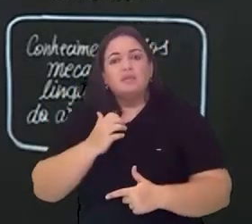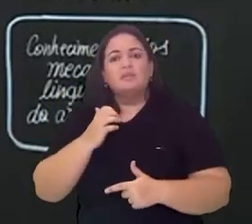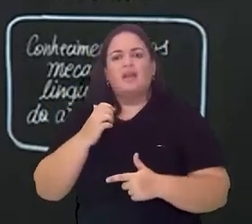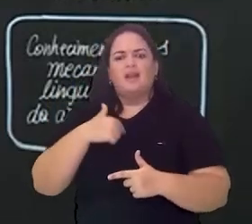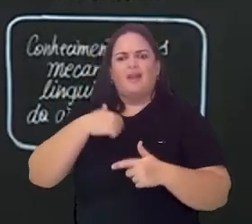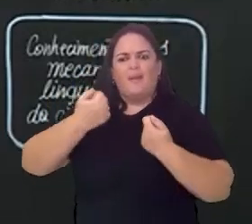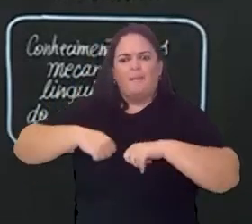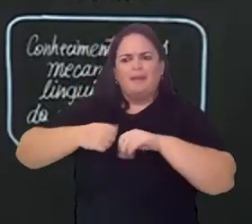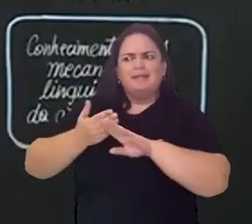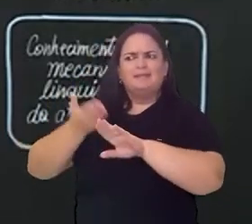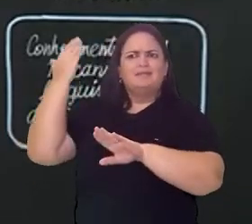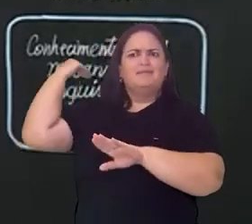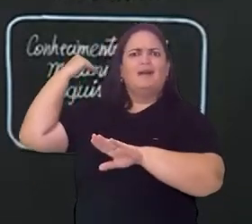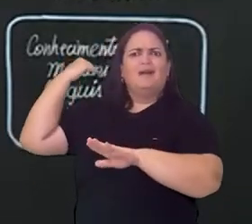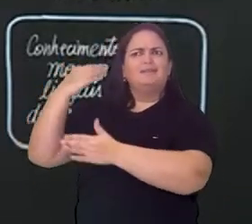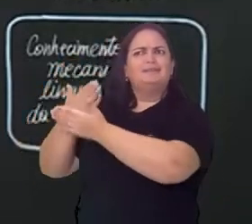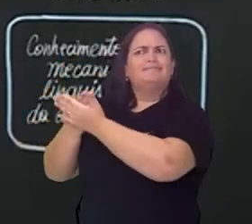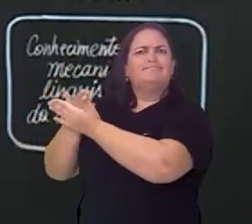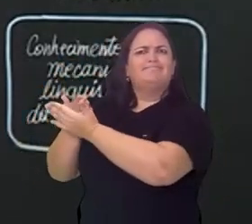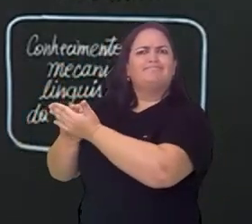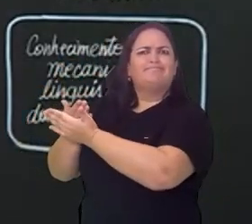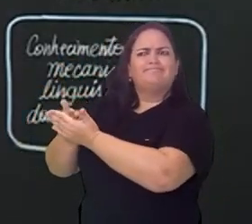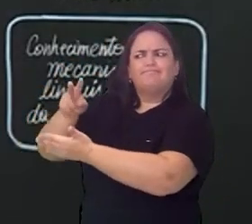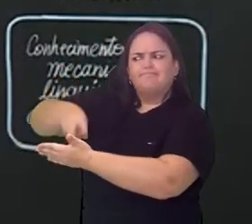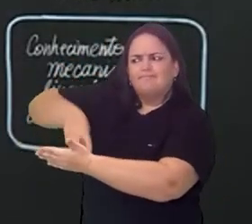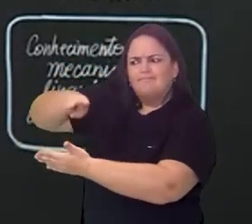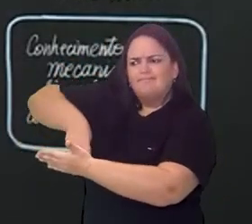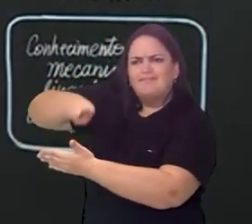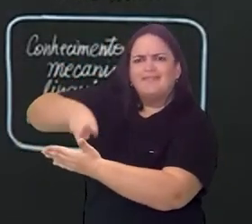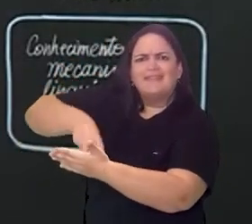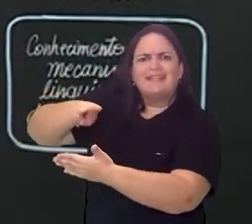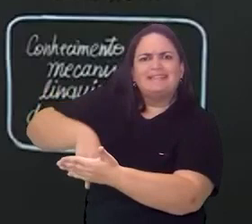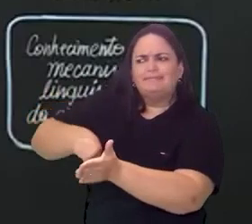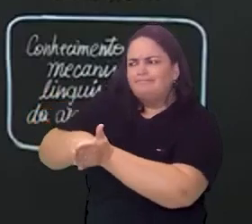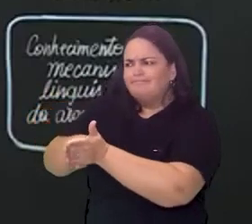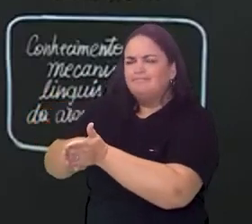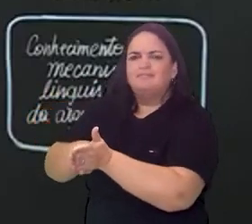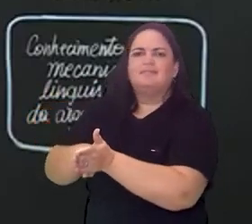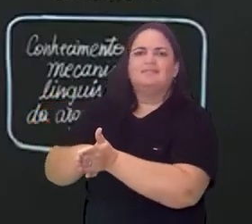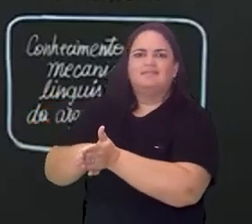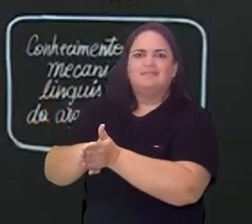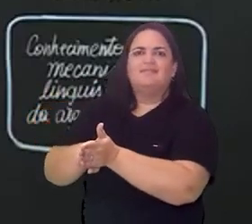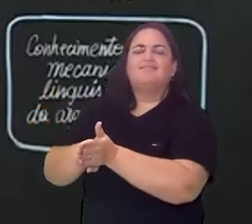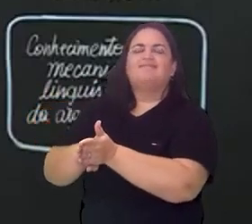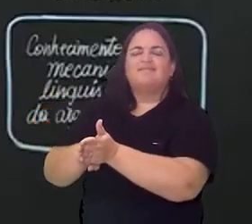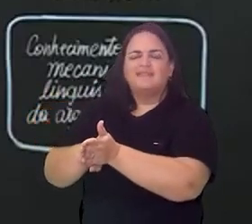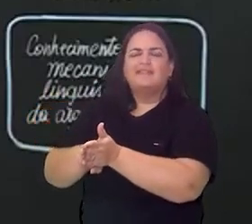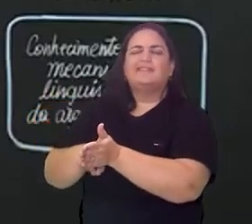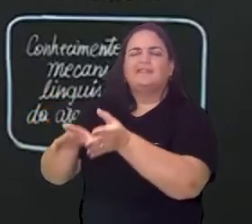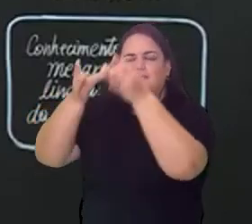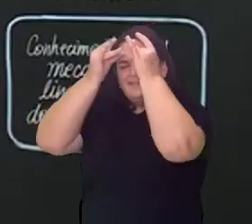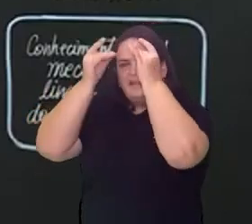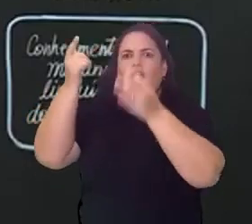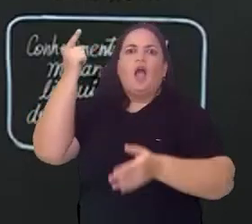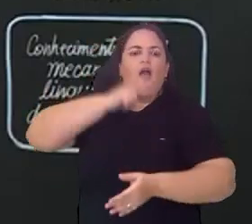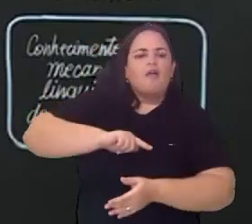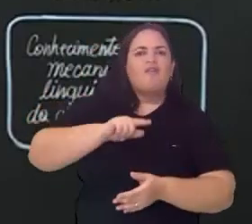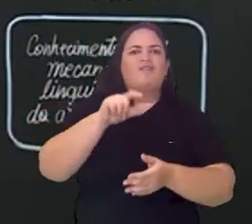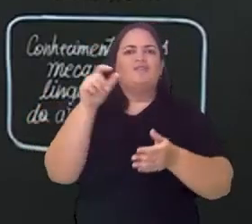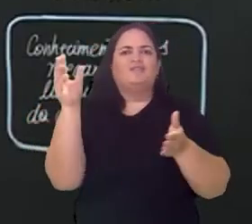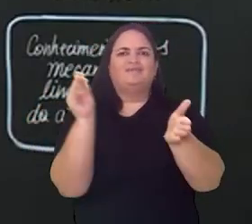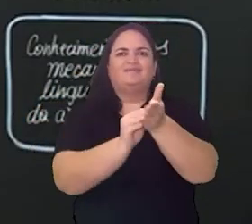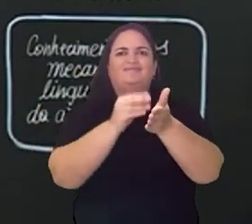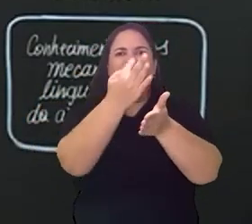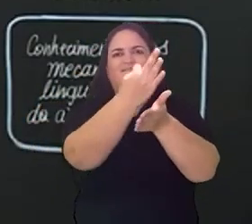preciso ter repertório, estudar alguma coisa sobre isso, compreender essa situação, ler sobre essa temática, para que eu consiga escrever um texto com um